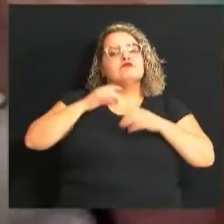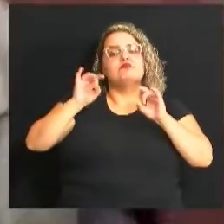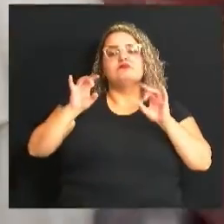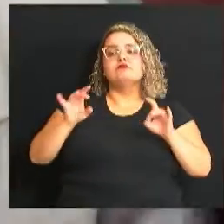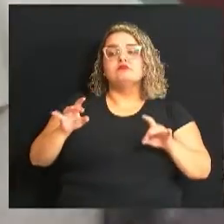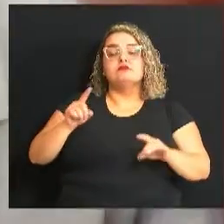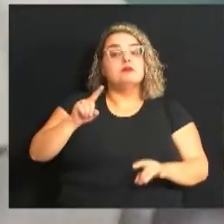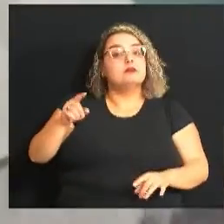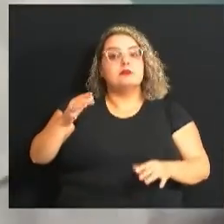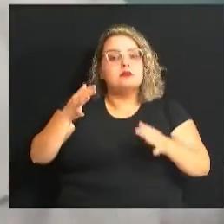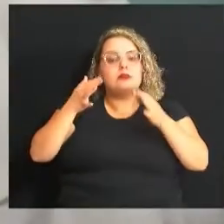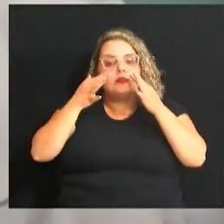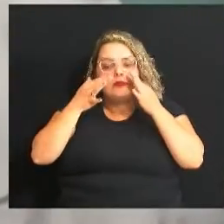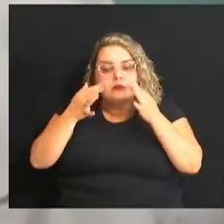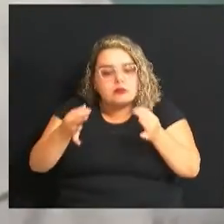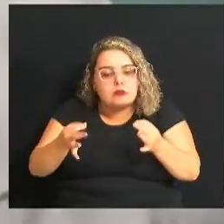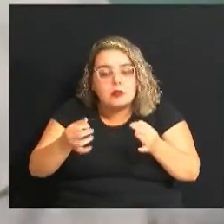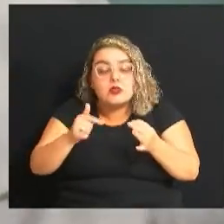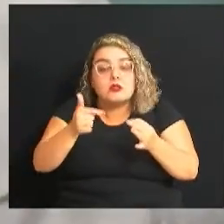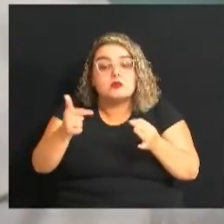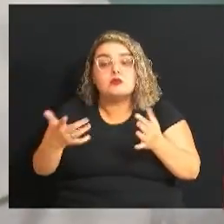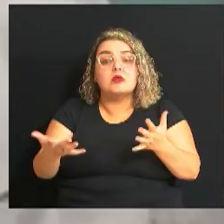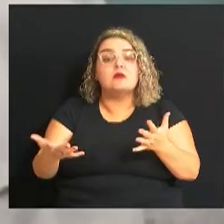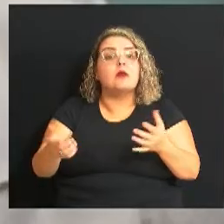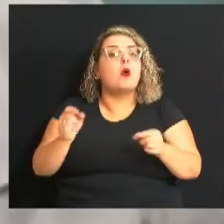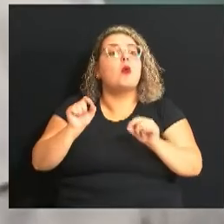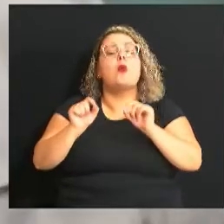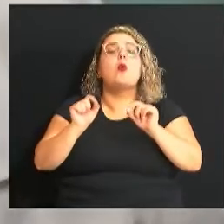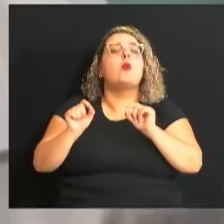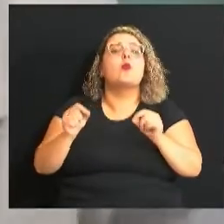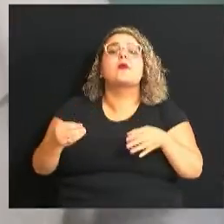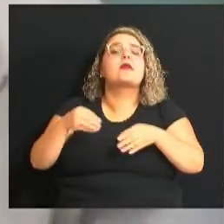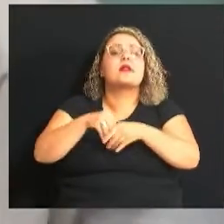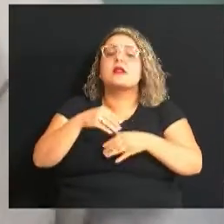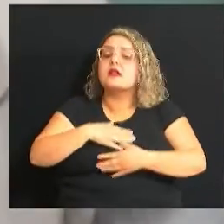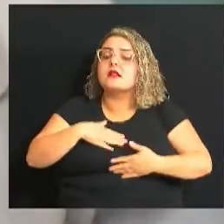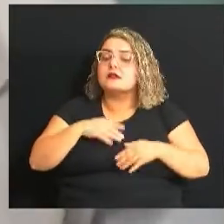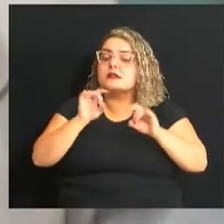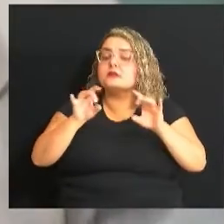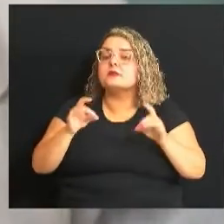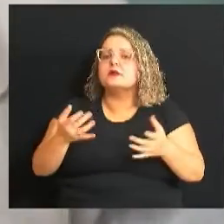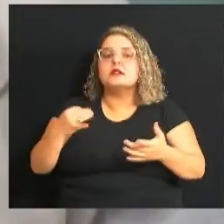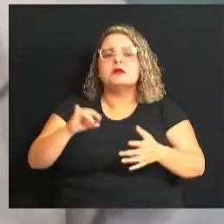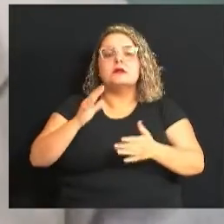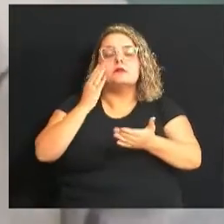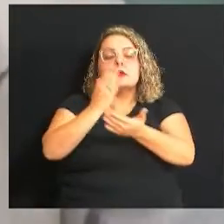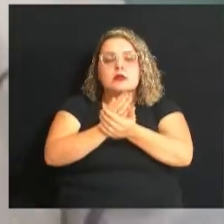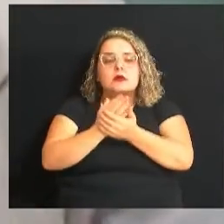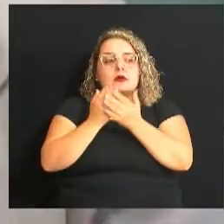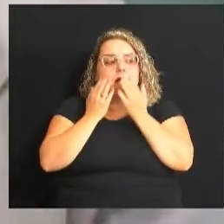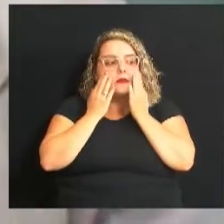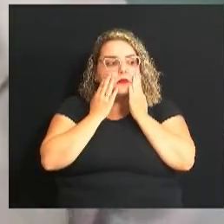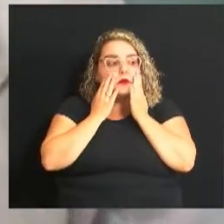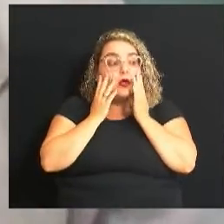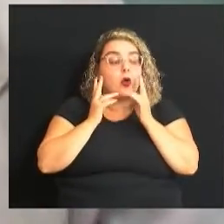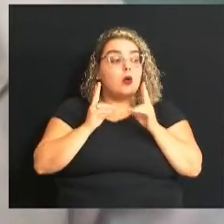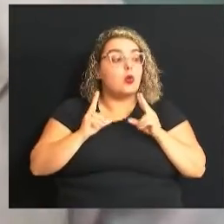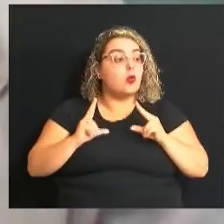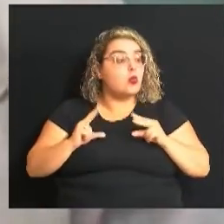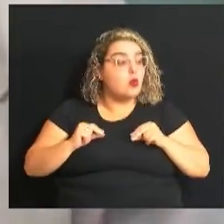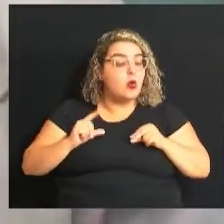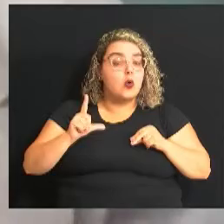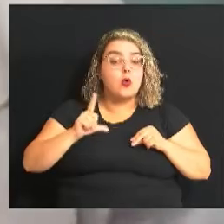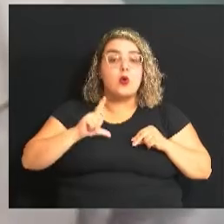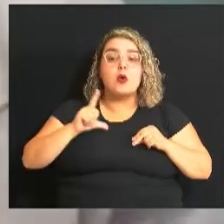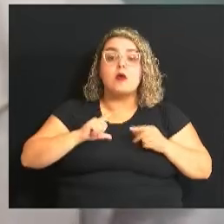atenção naquilo que traz esse prazer, no que compõe esse ambiente tão especial. Se a gente for olhar bem de perto, a gente vai verificar que é um